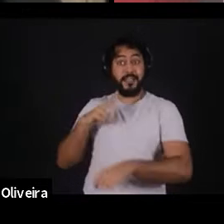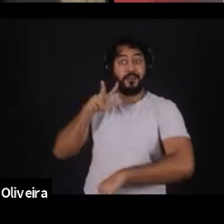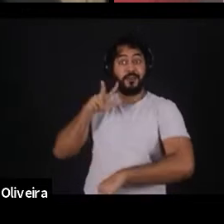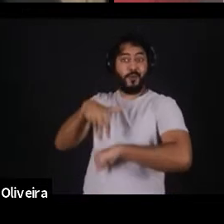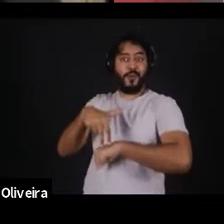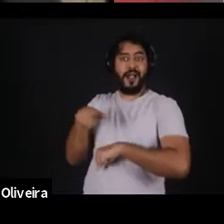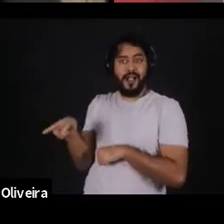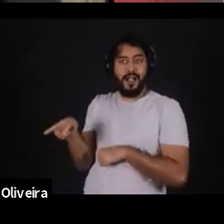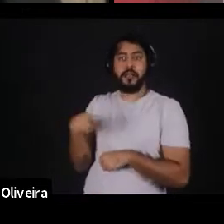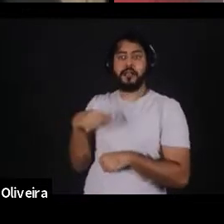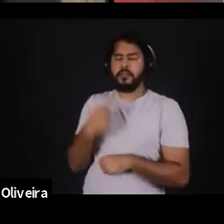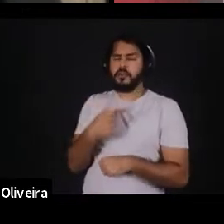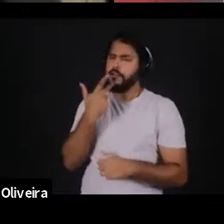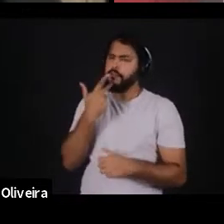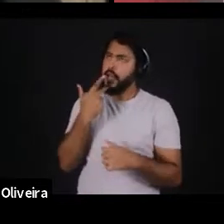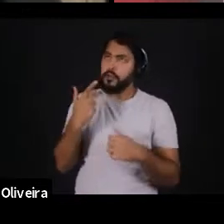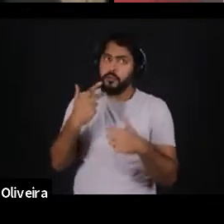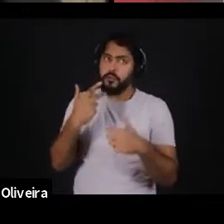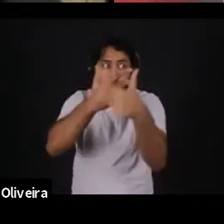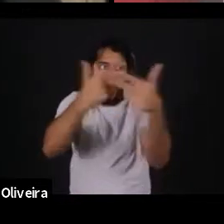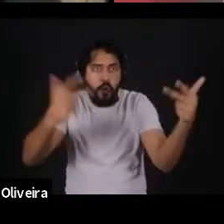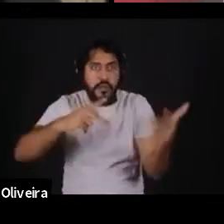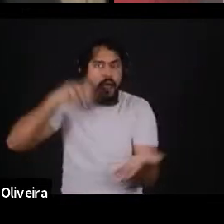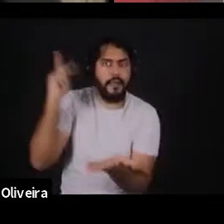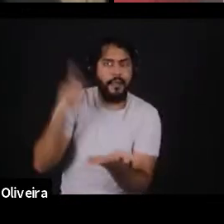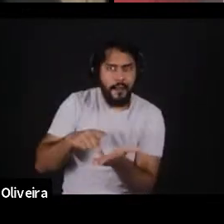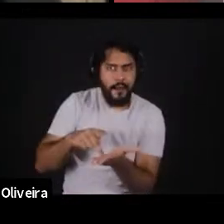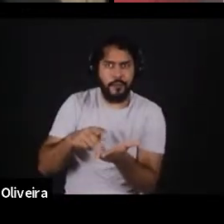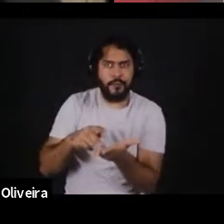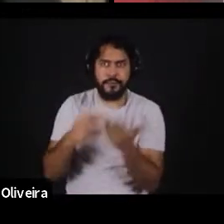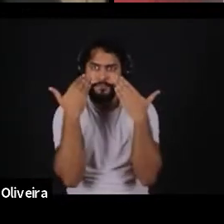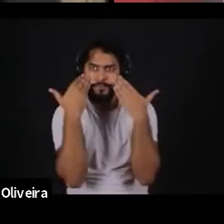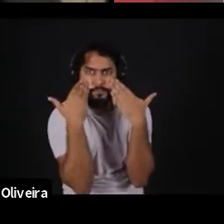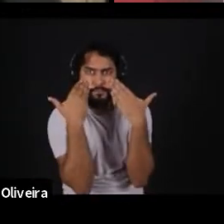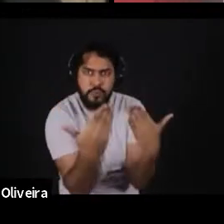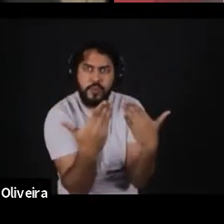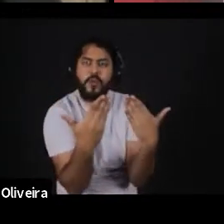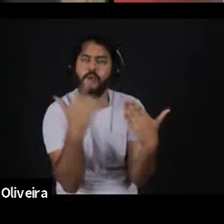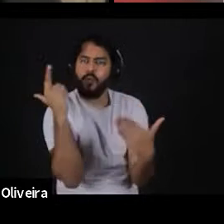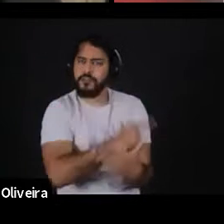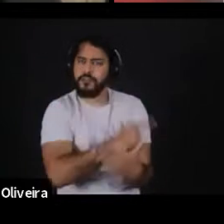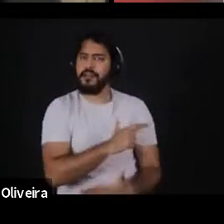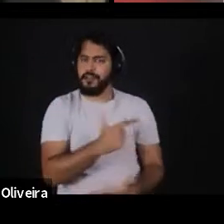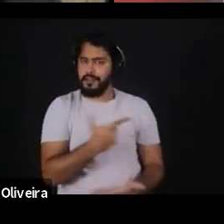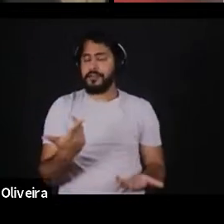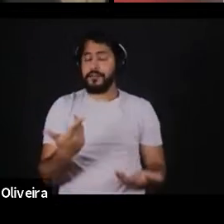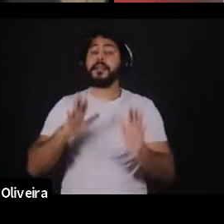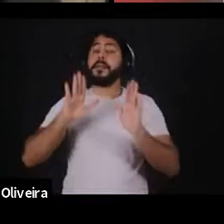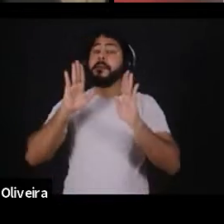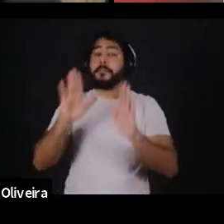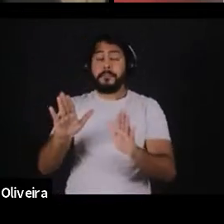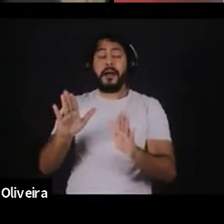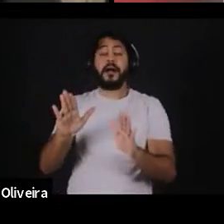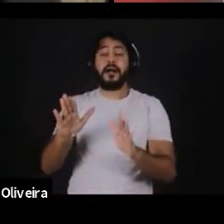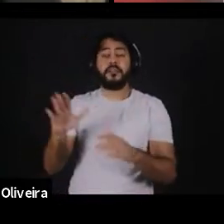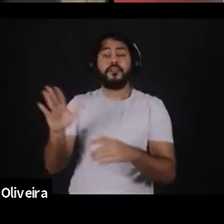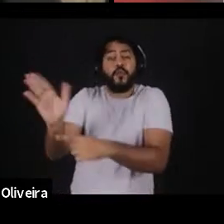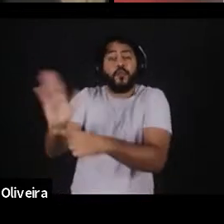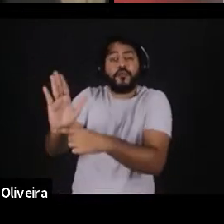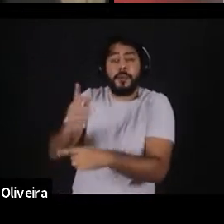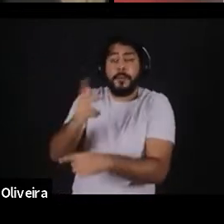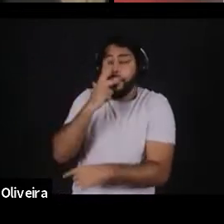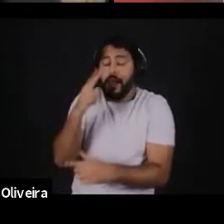falando de algo que é tão real, sabe, que é tão palpável, que está tão. Aqui ainda assim não é, tá num lugar